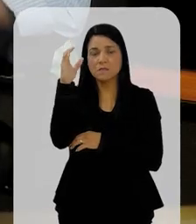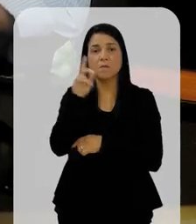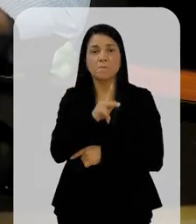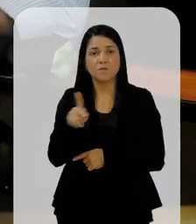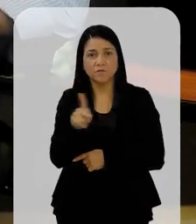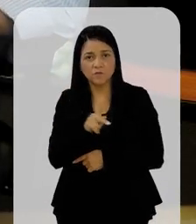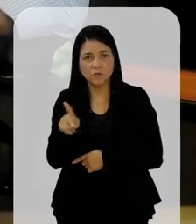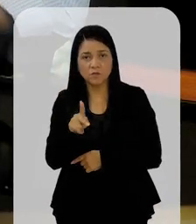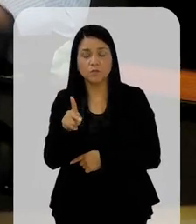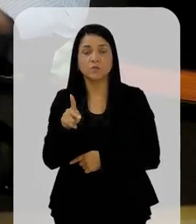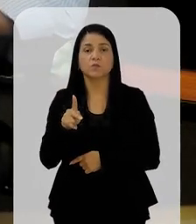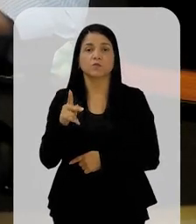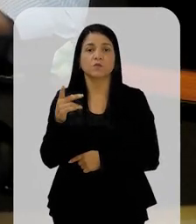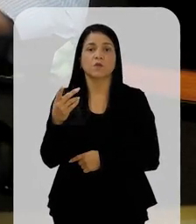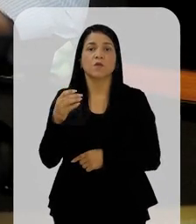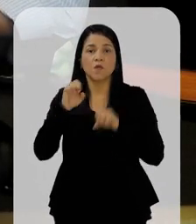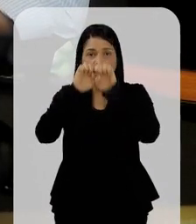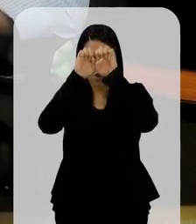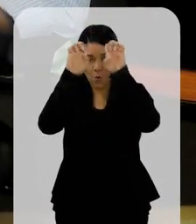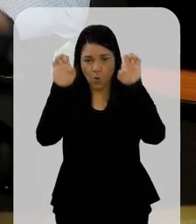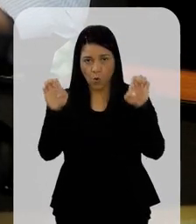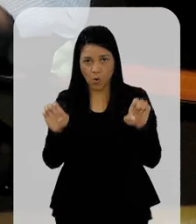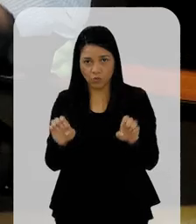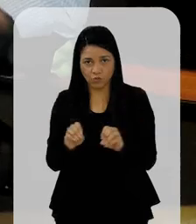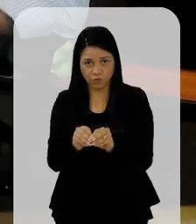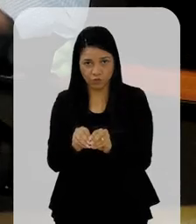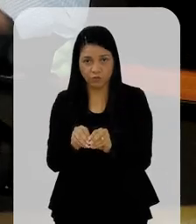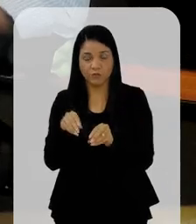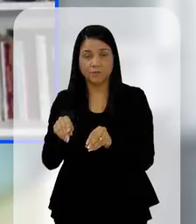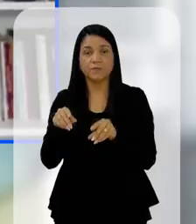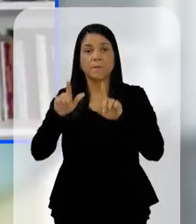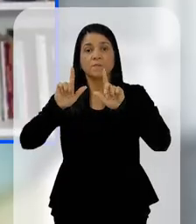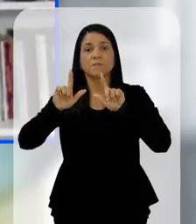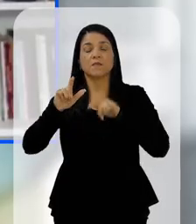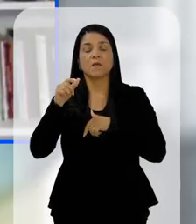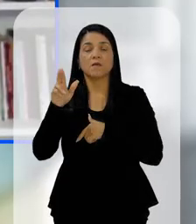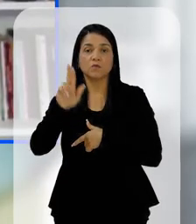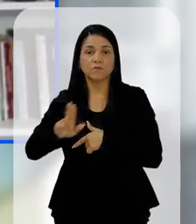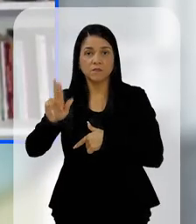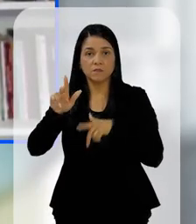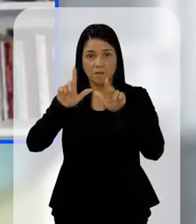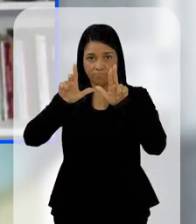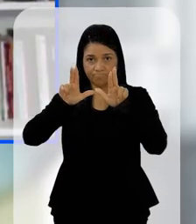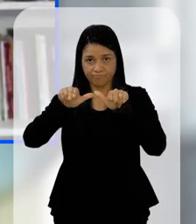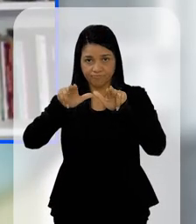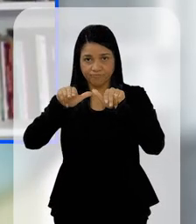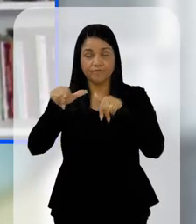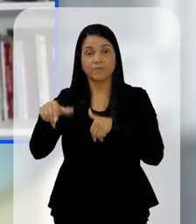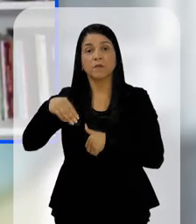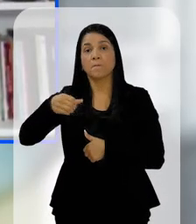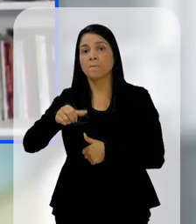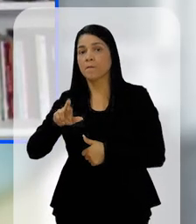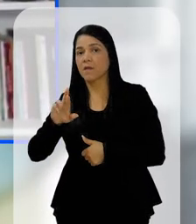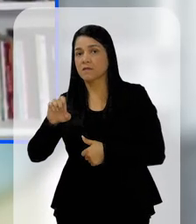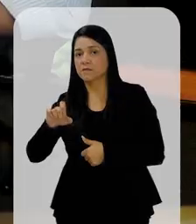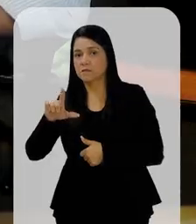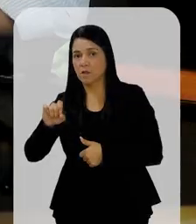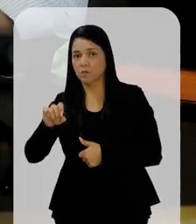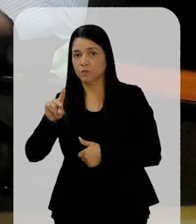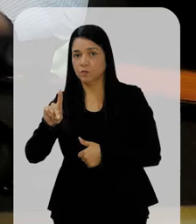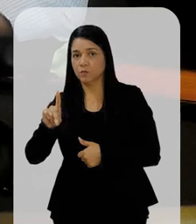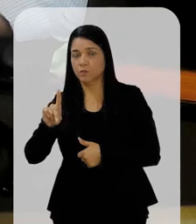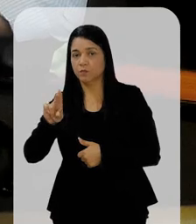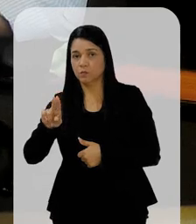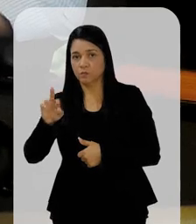e professor de Ecologia na Universidade Federal do Rio Grande, professor Marcelo Dutra da Silva, dedicado ao estudo